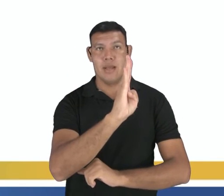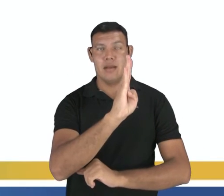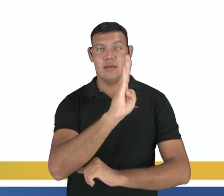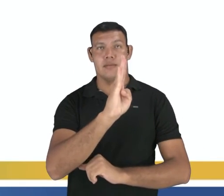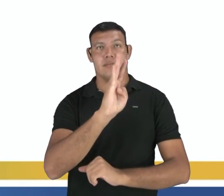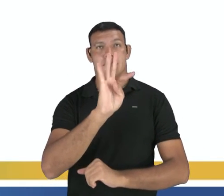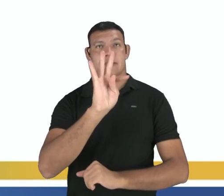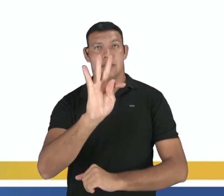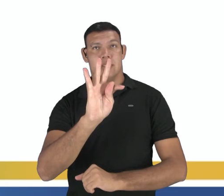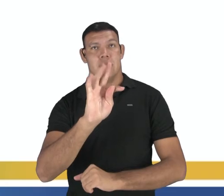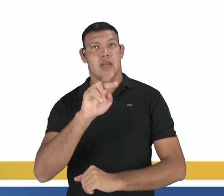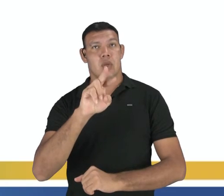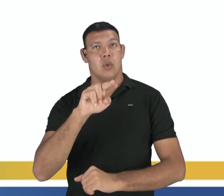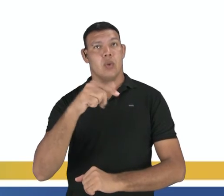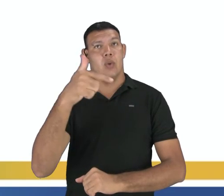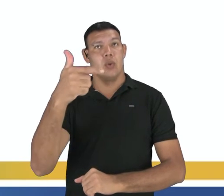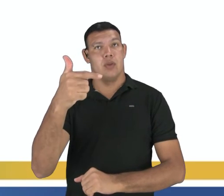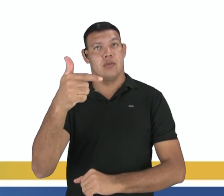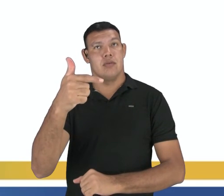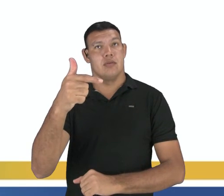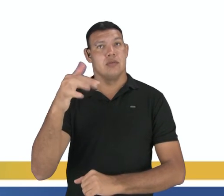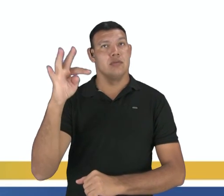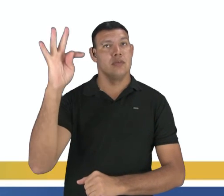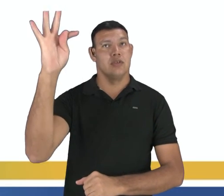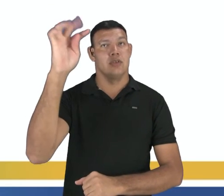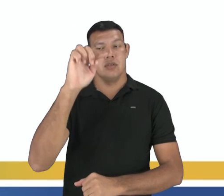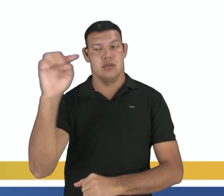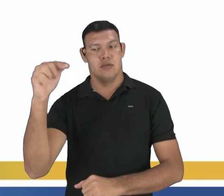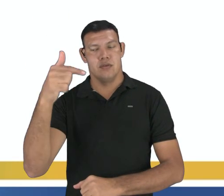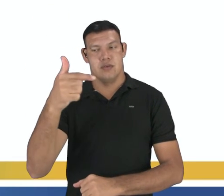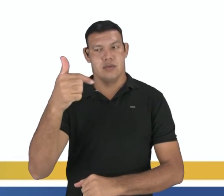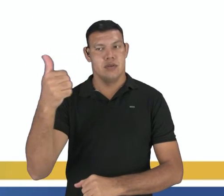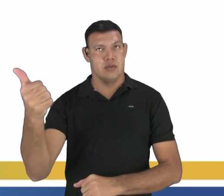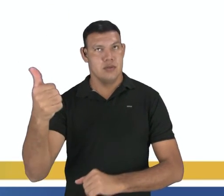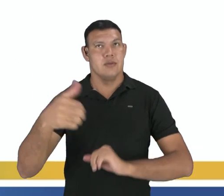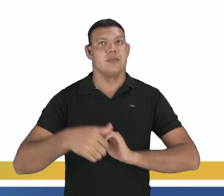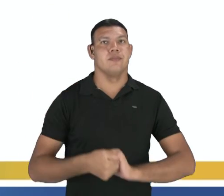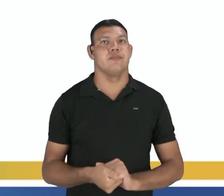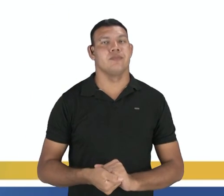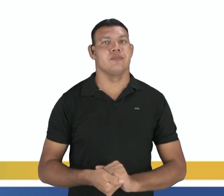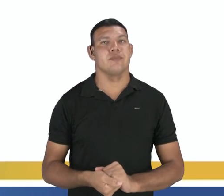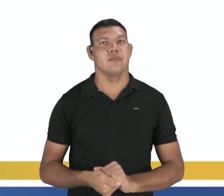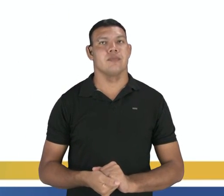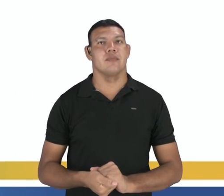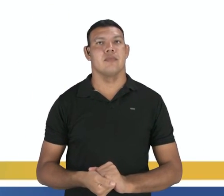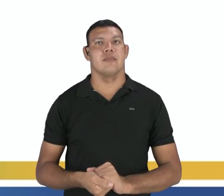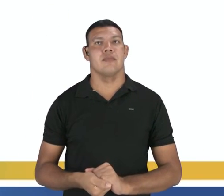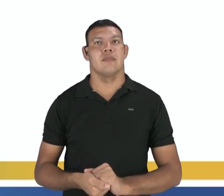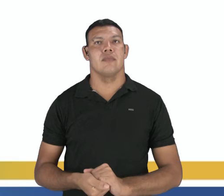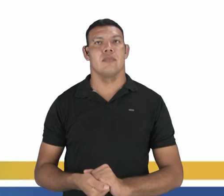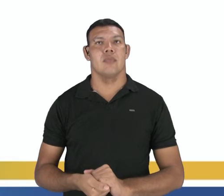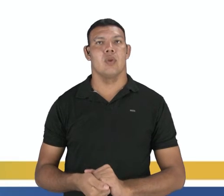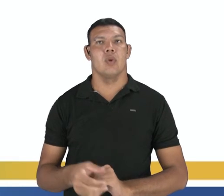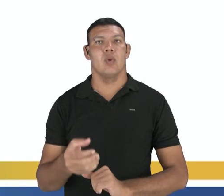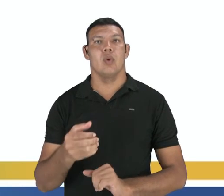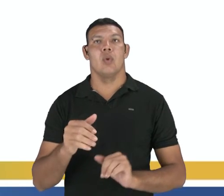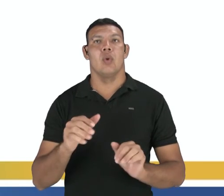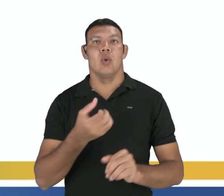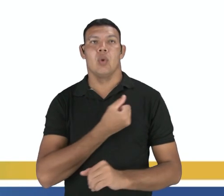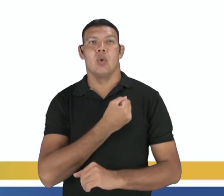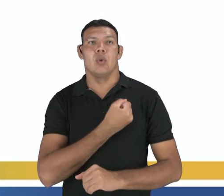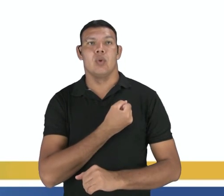elevado a T dividido para 12. Aí vem o comando da questão. Qual será o número de